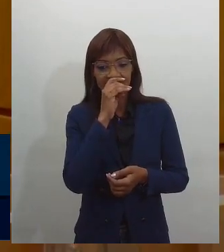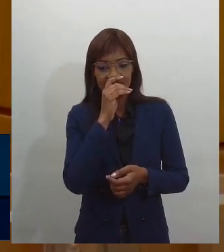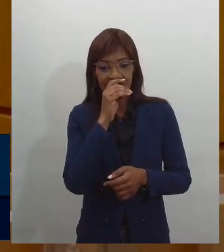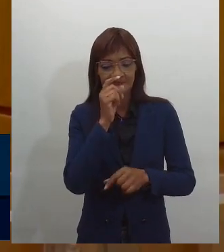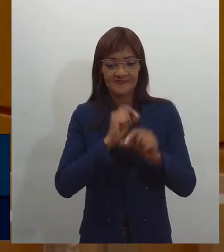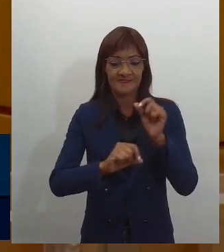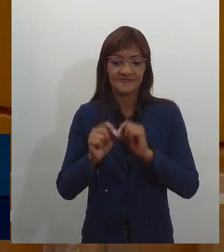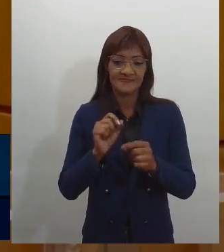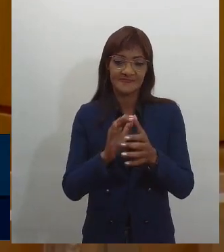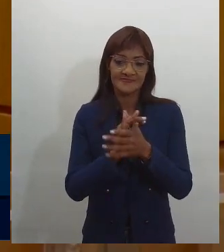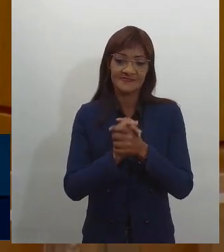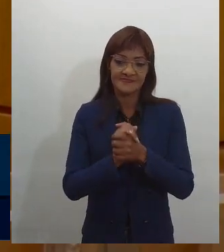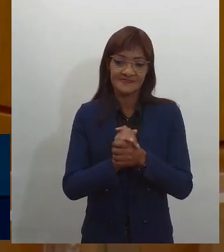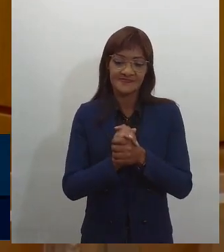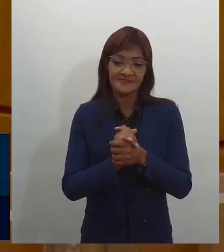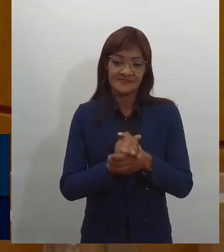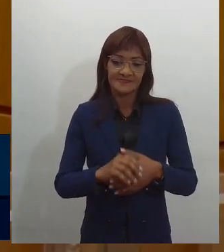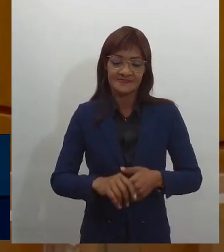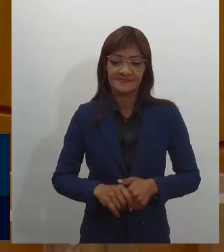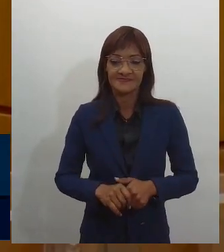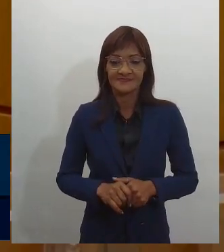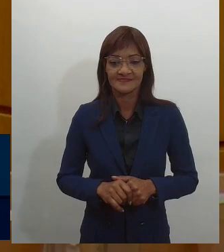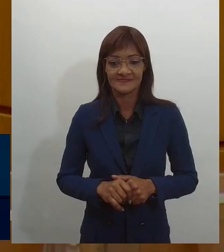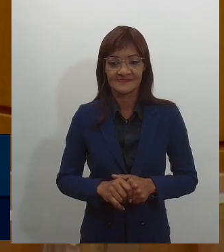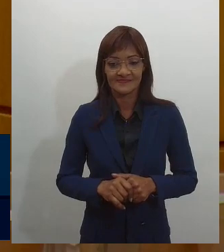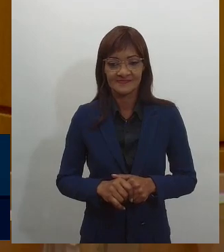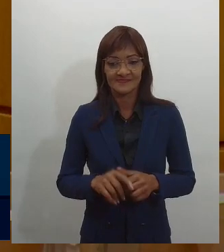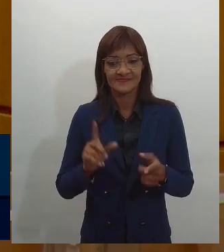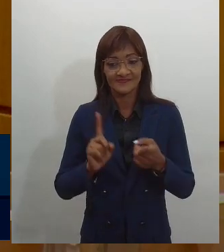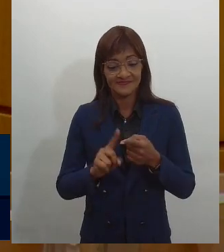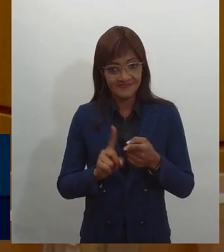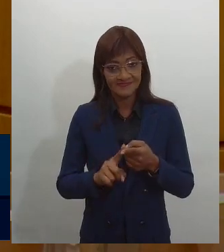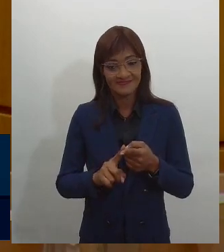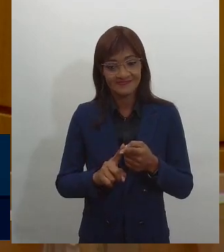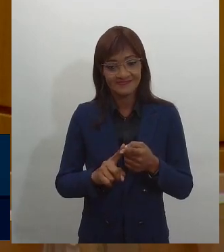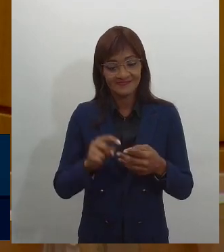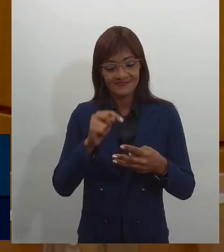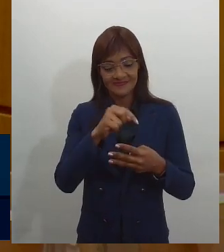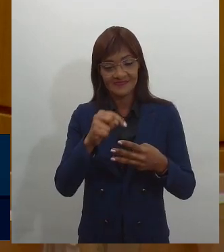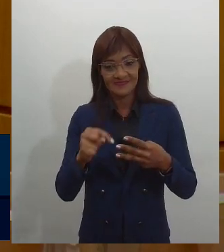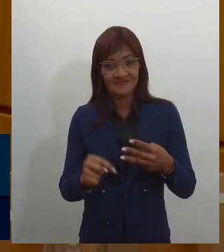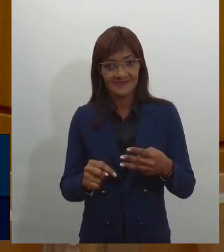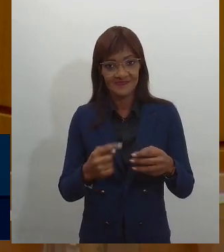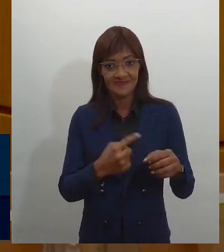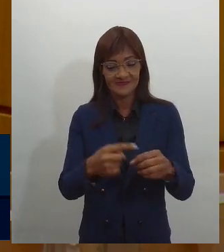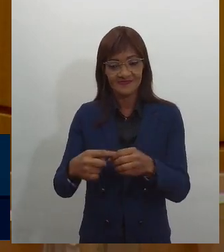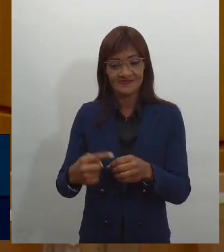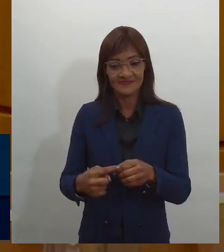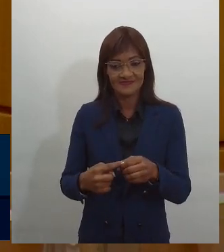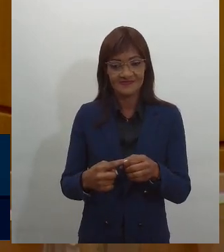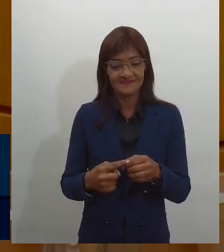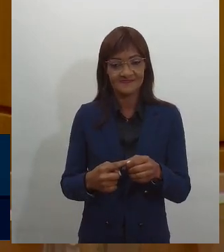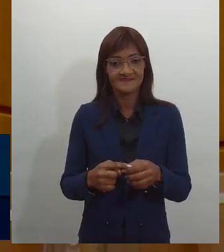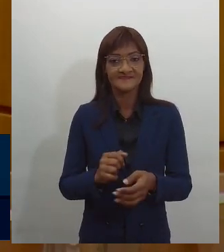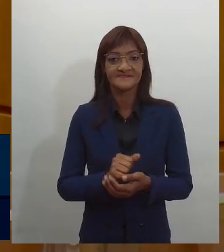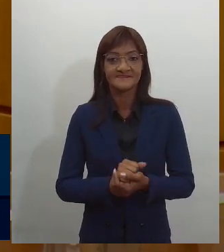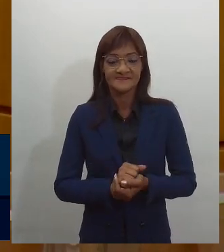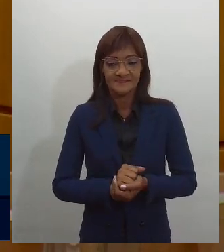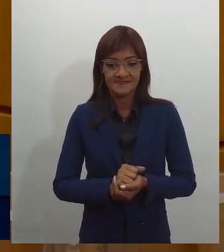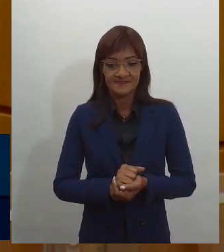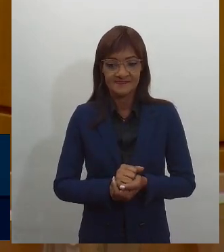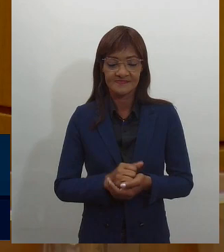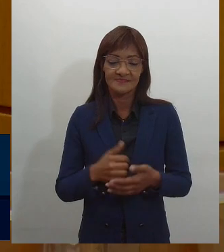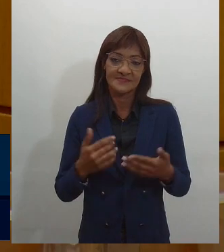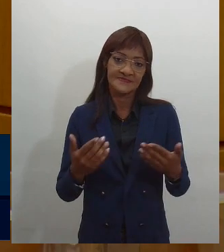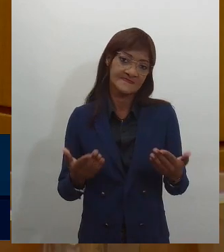é. E do outro lado, Nossa Senhora Aparecida. E assim vai. Mas, enfim, a nossa vinda